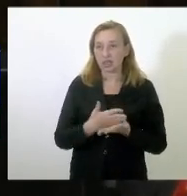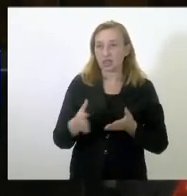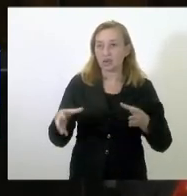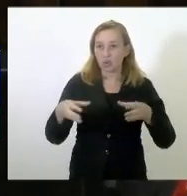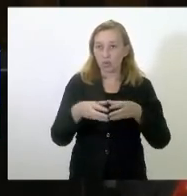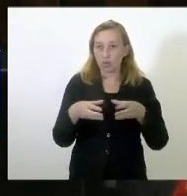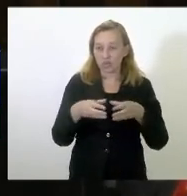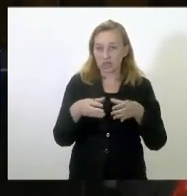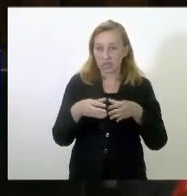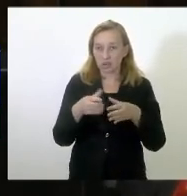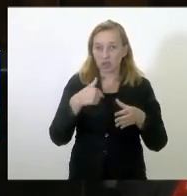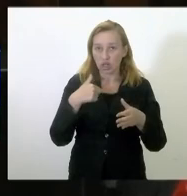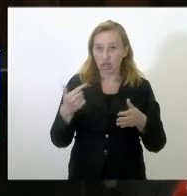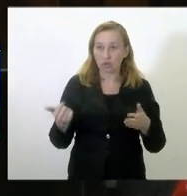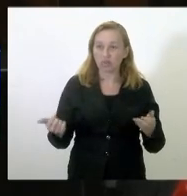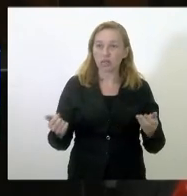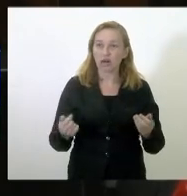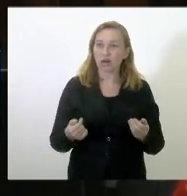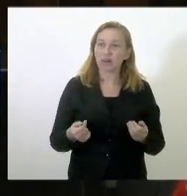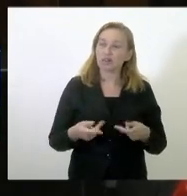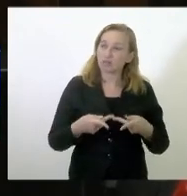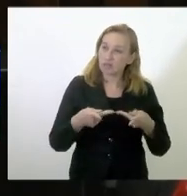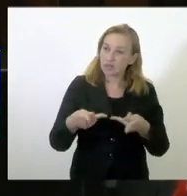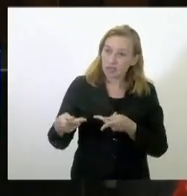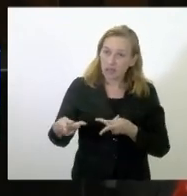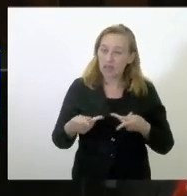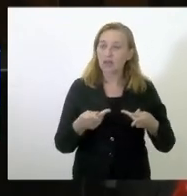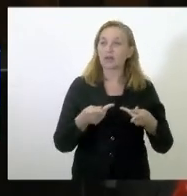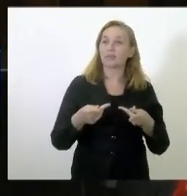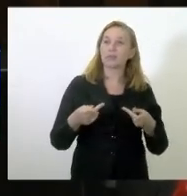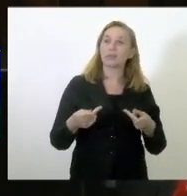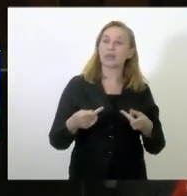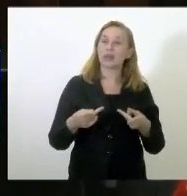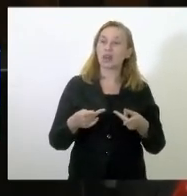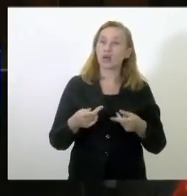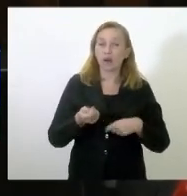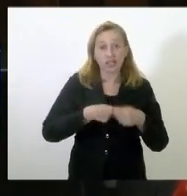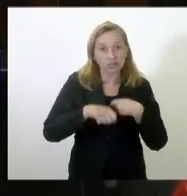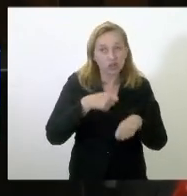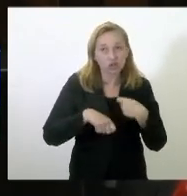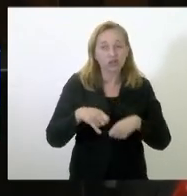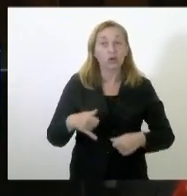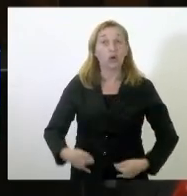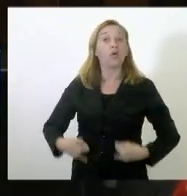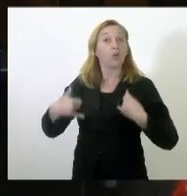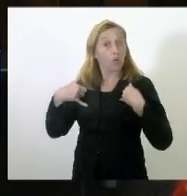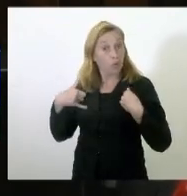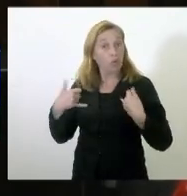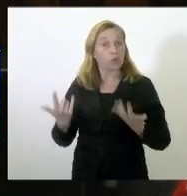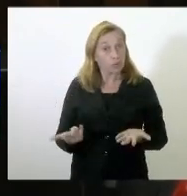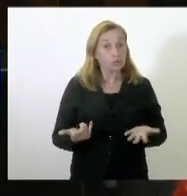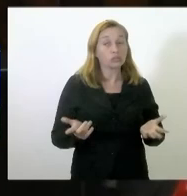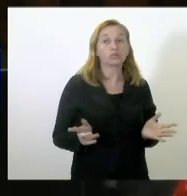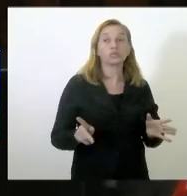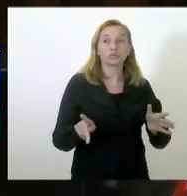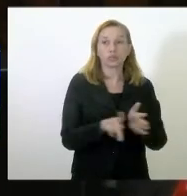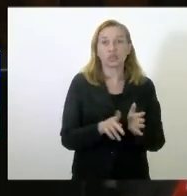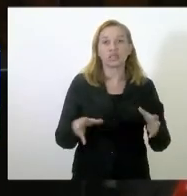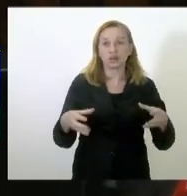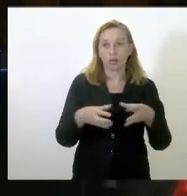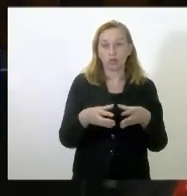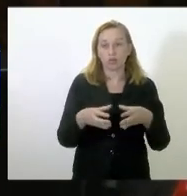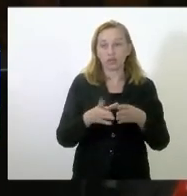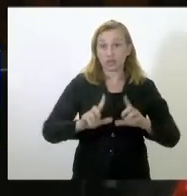em que eu tive a oportunidade de passar nessa casa, aquelas que eu tive a oportunidade de presidir, me orgulho de ter feito dessas comissões, comissões